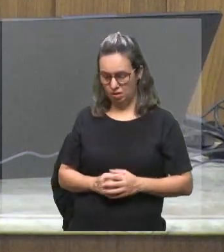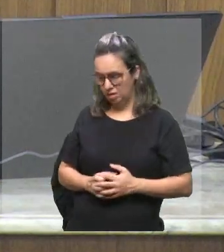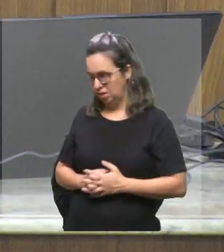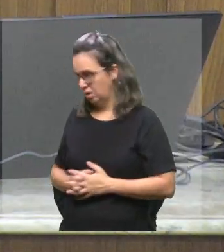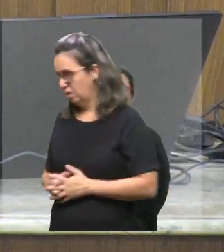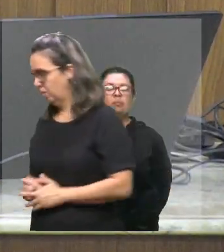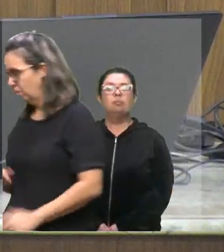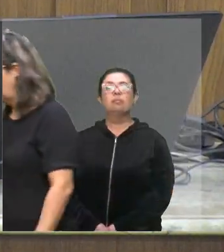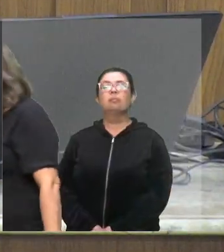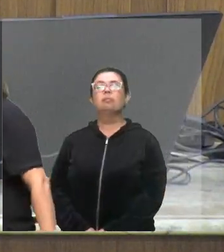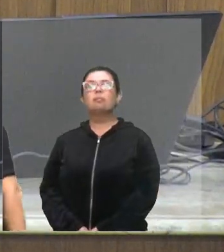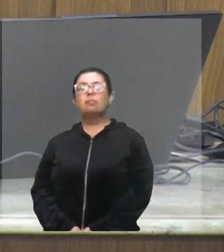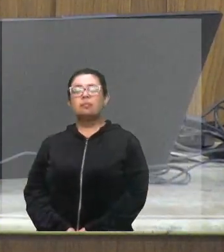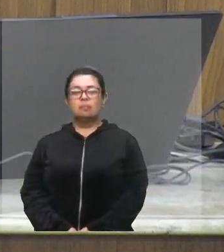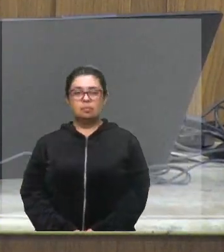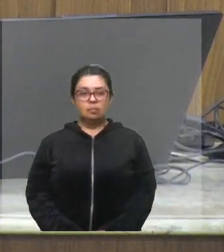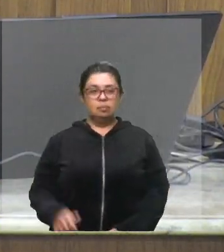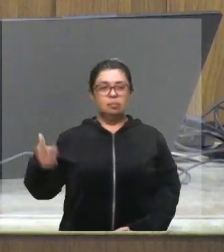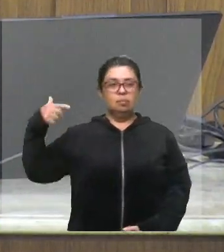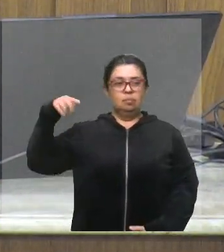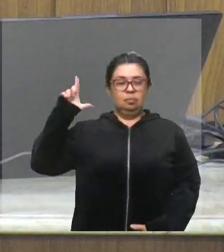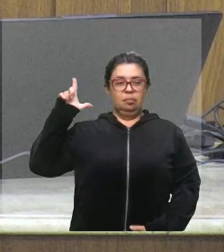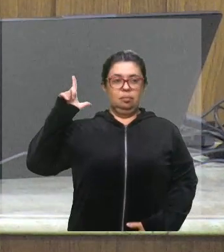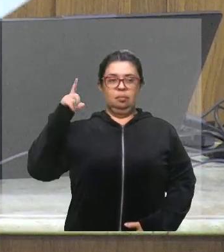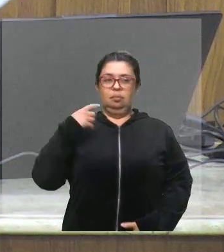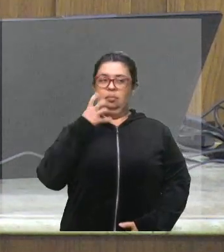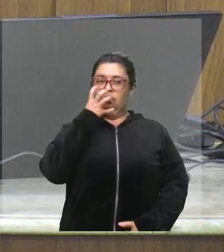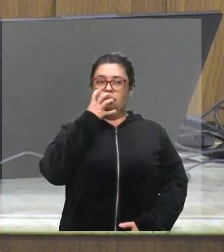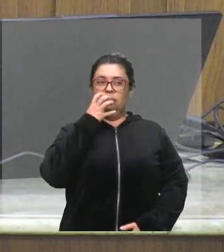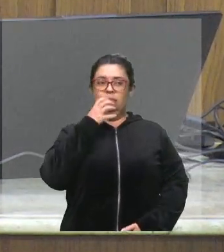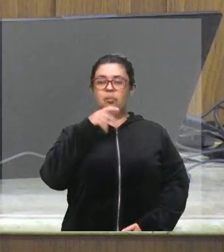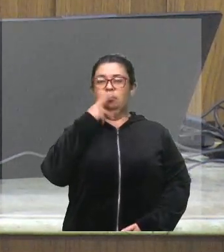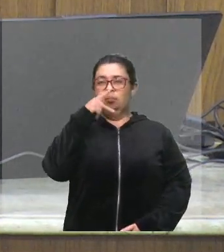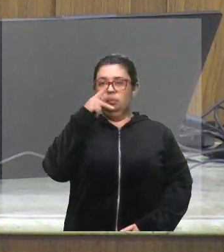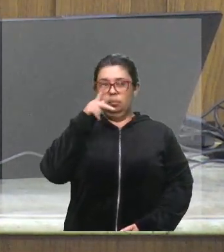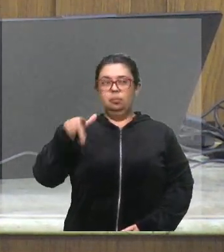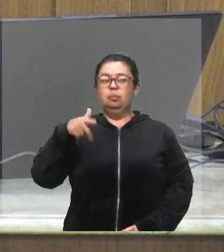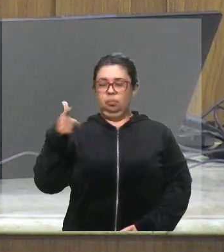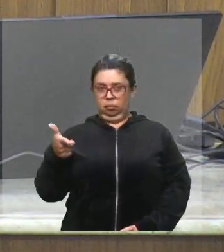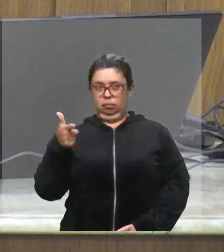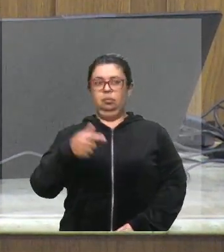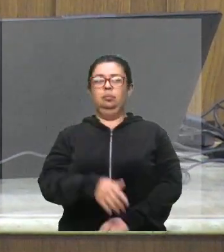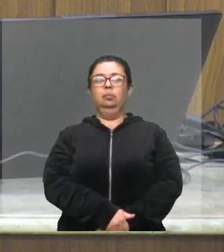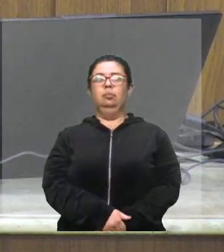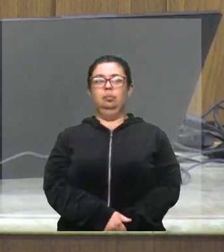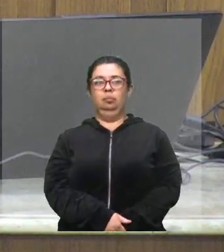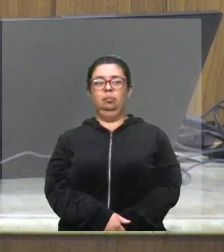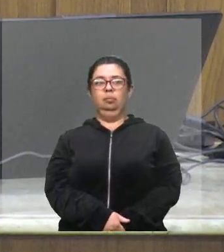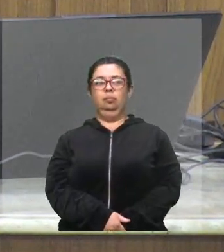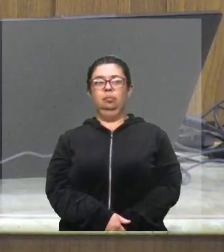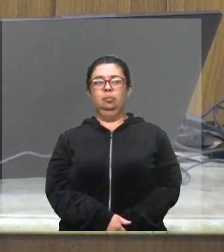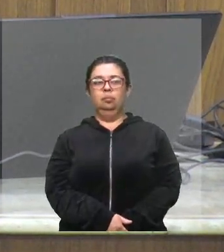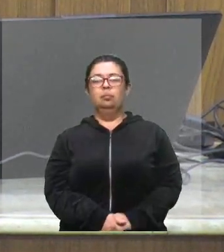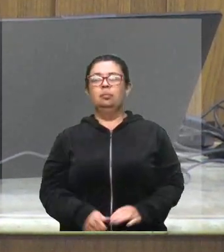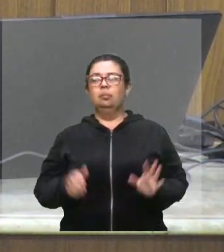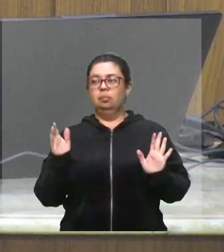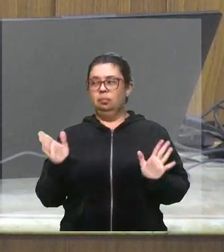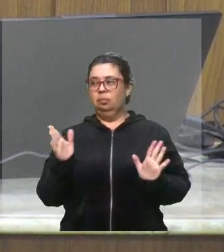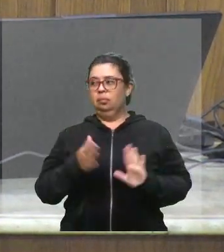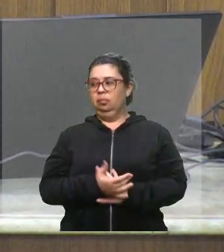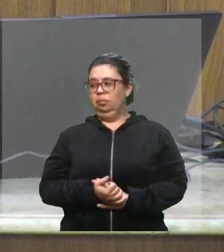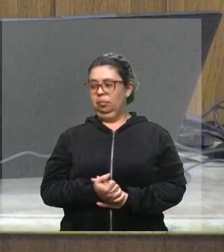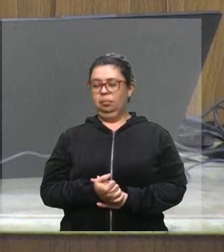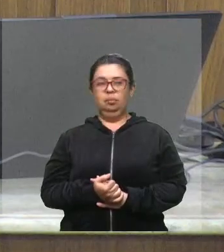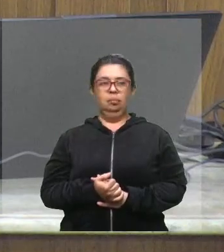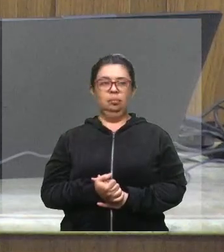Antes do vereador Alexandre, eu gostaria também de fazer minha inscrição após a fala do vereador Alexandre. Portanto, por